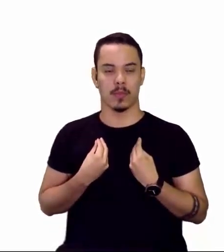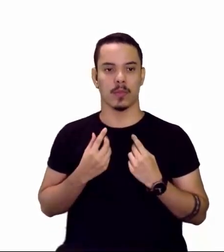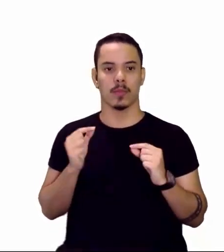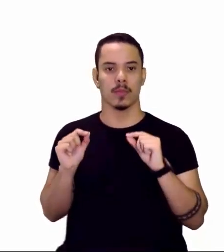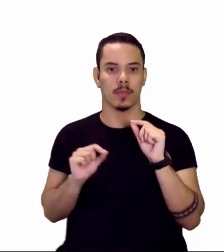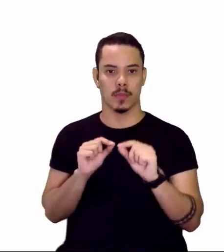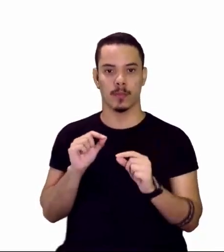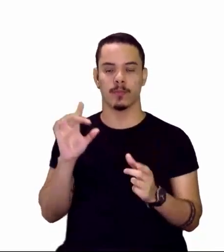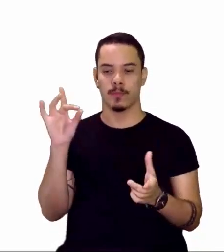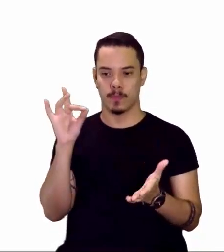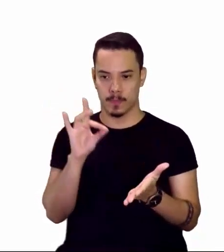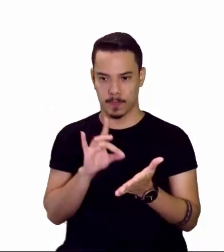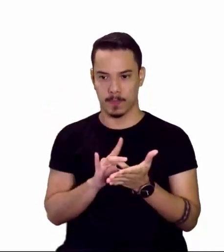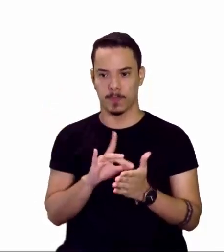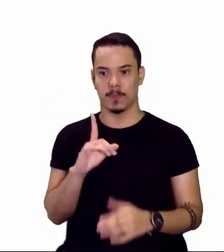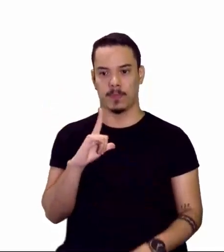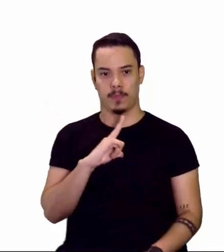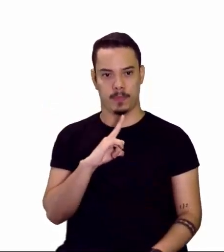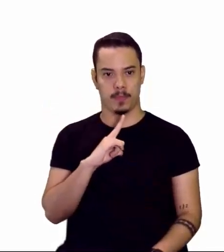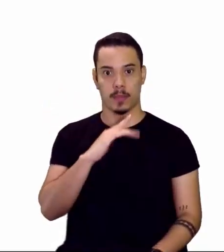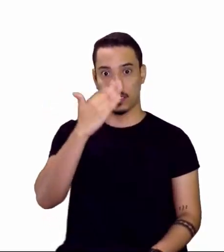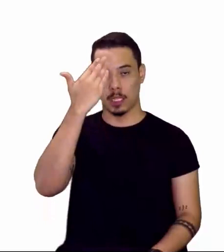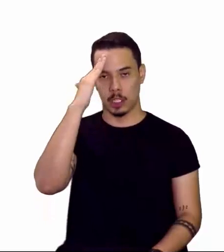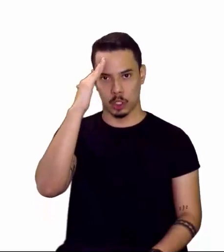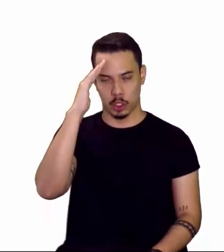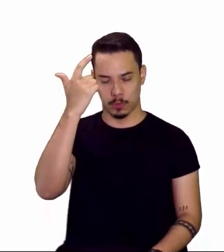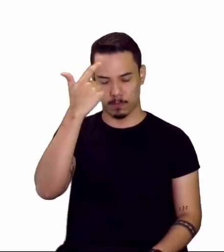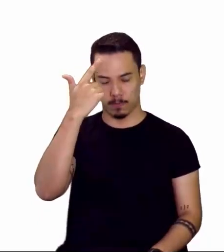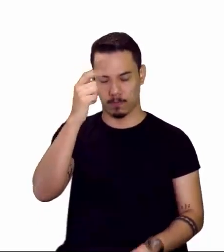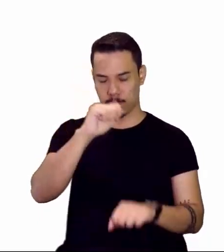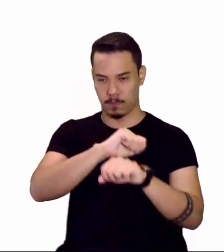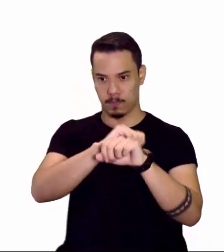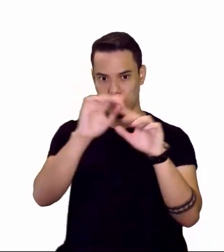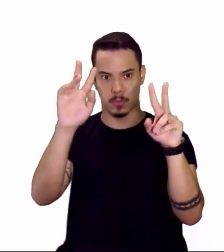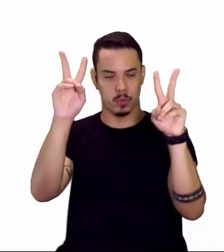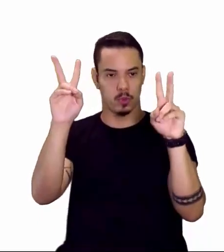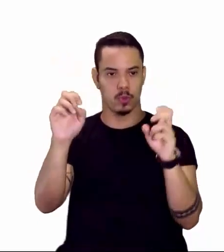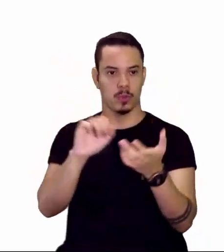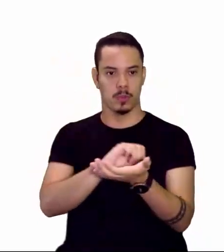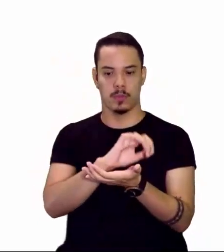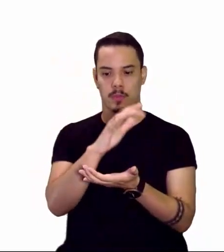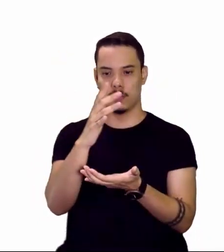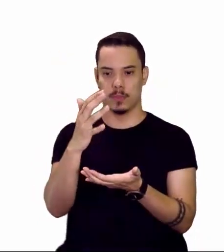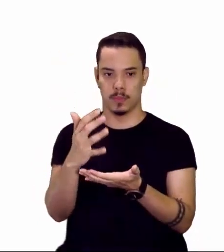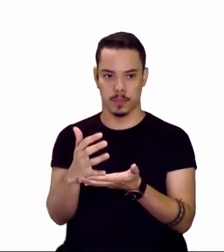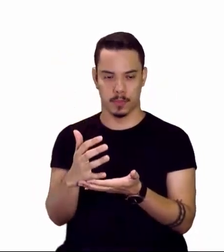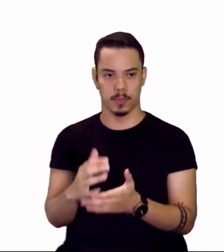que realmente a gente tem entendido sobre geometria